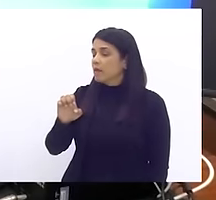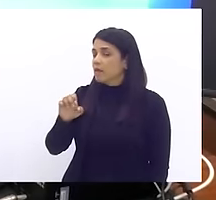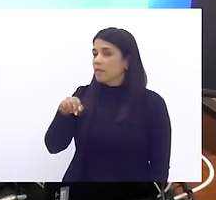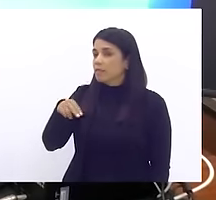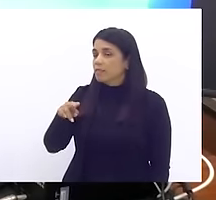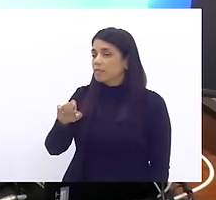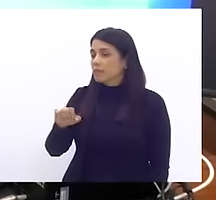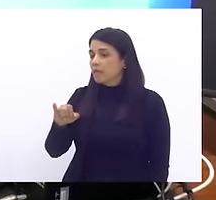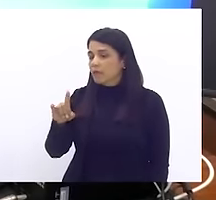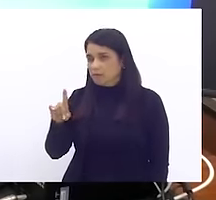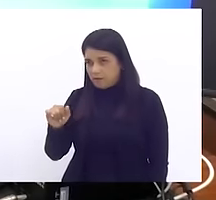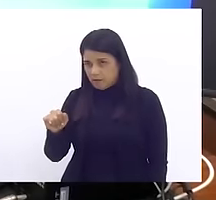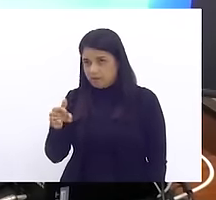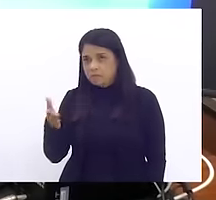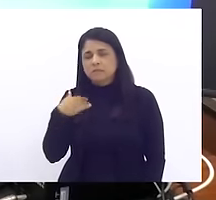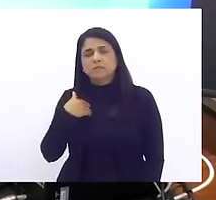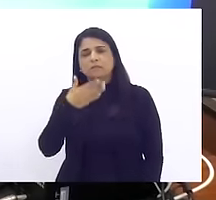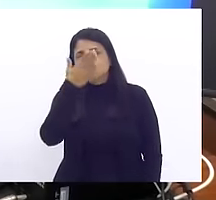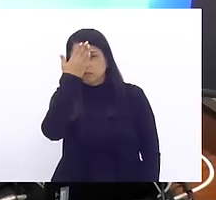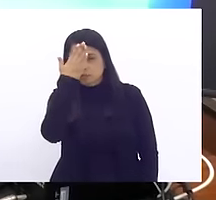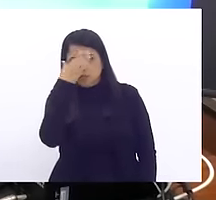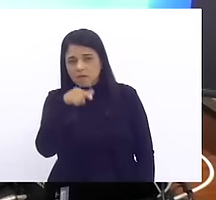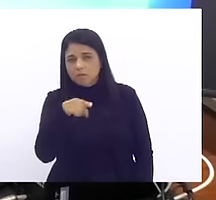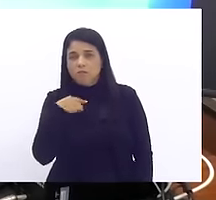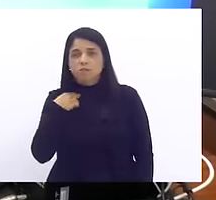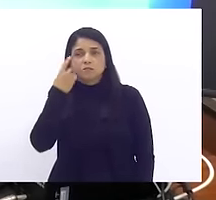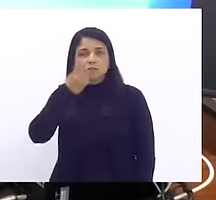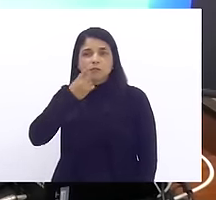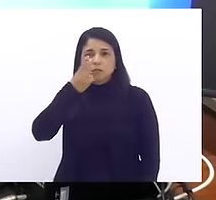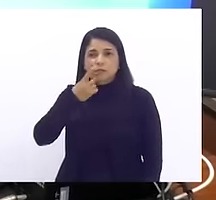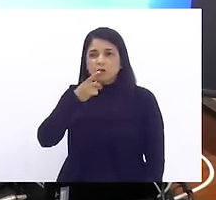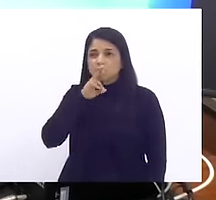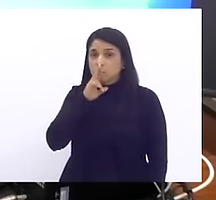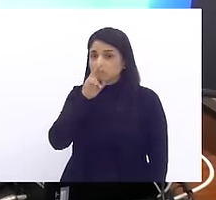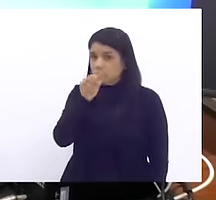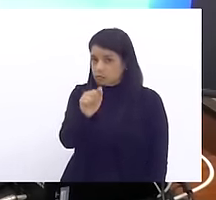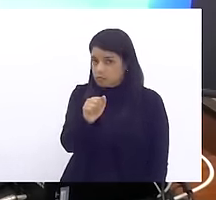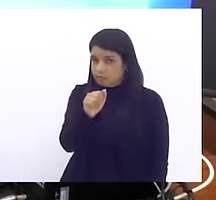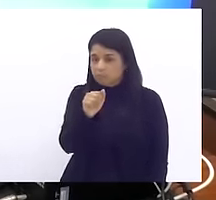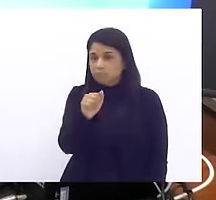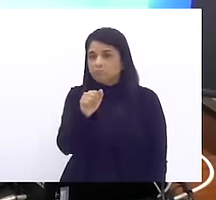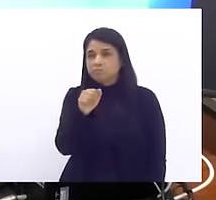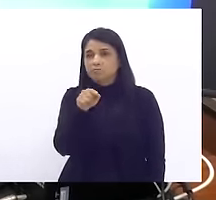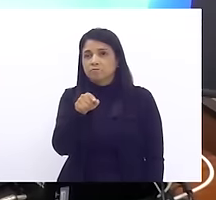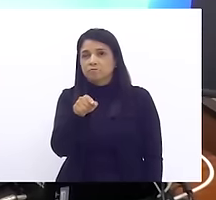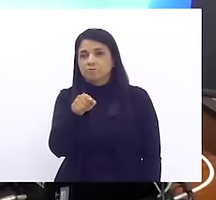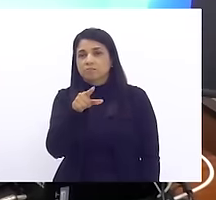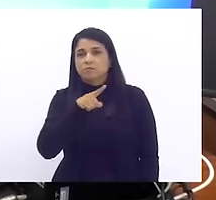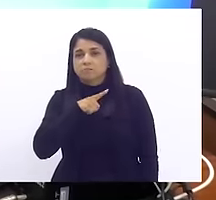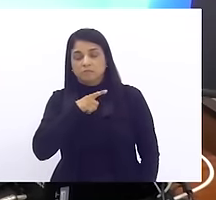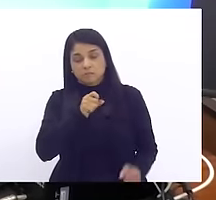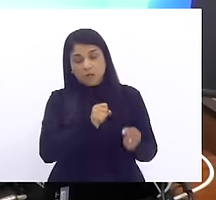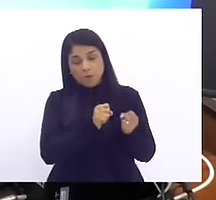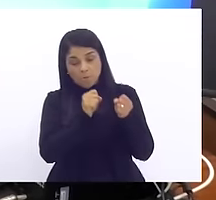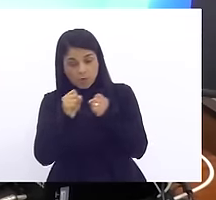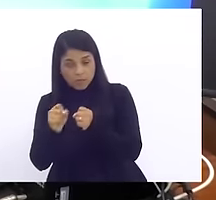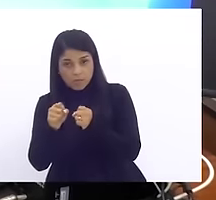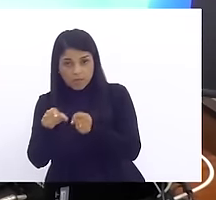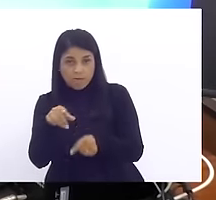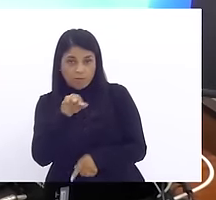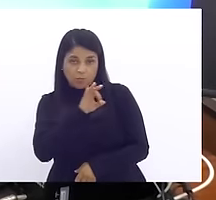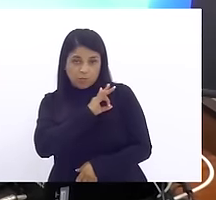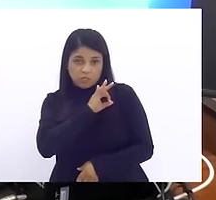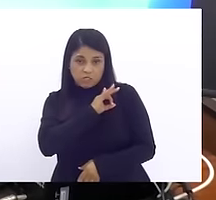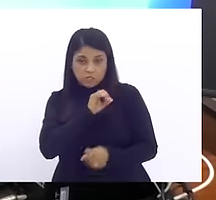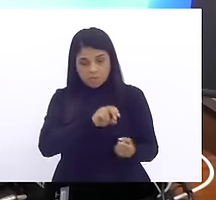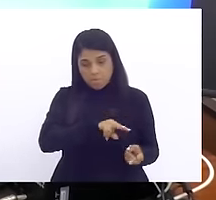de convir que quando o deputado Rodrigo Amorim tava batendo na tecla de que você tava delegando o poder de polícia